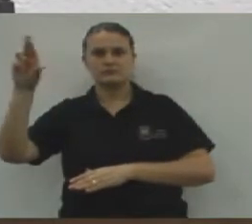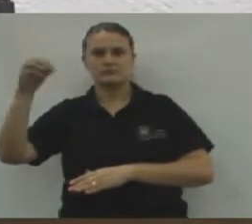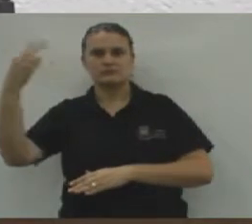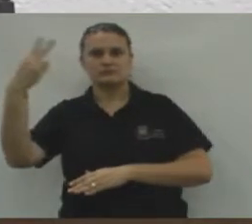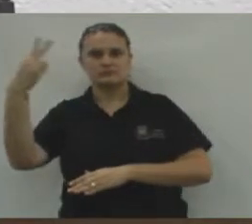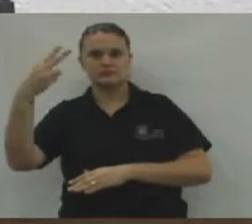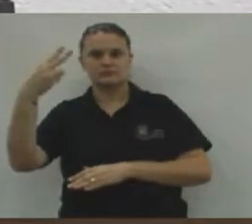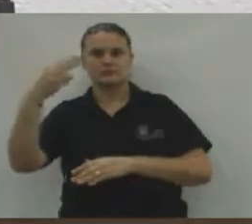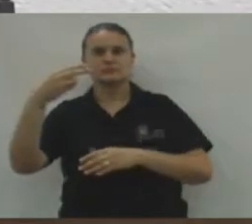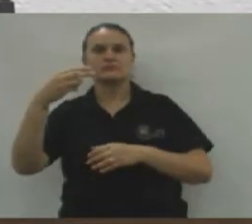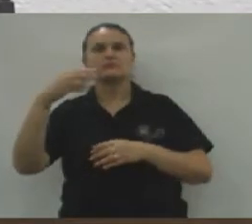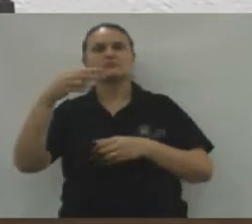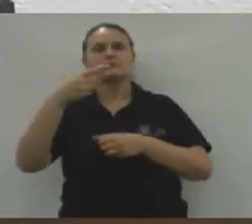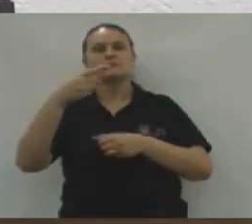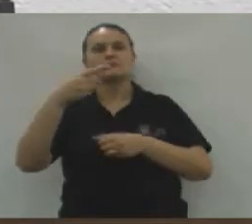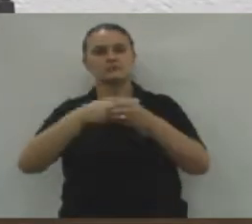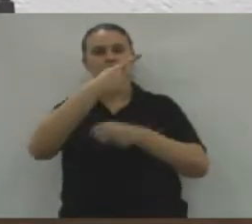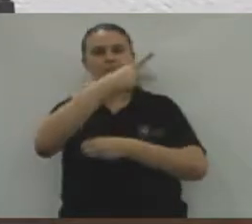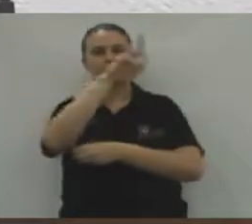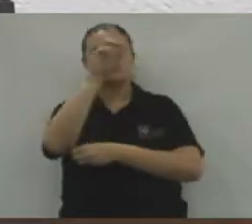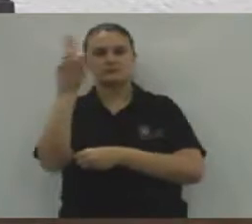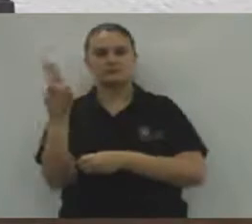União, Santa Catarina.